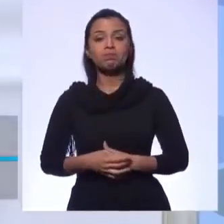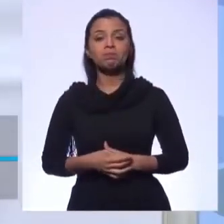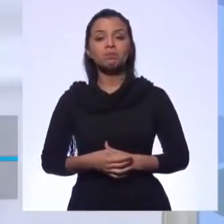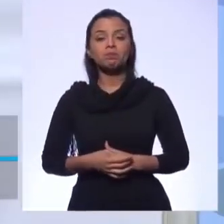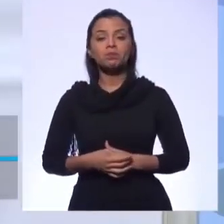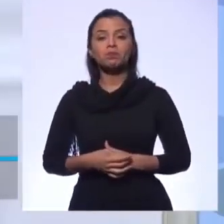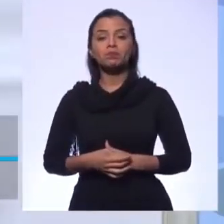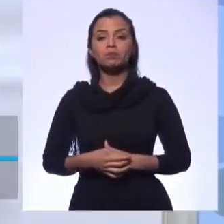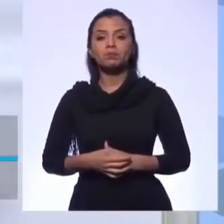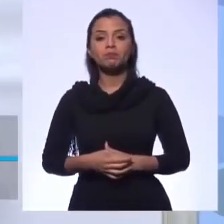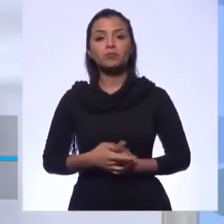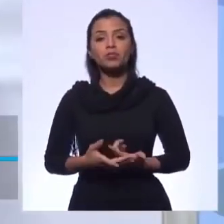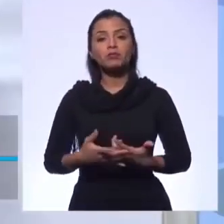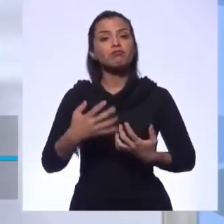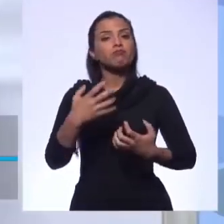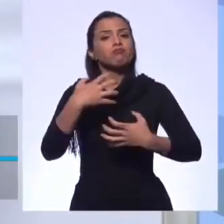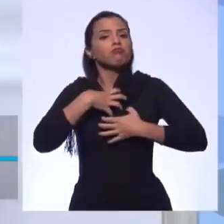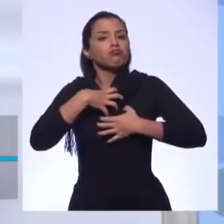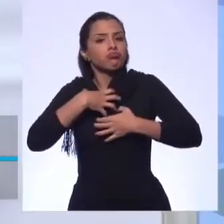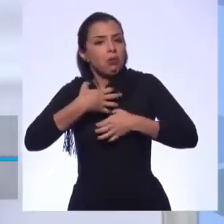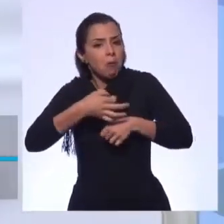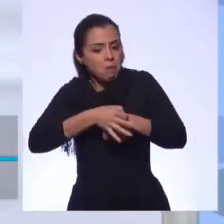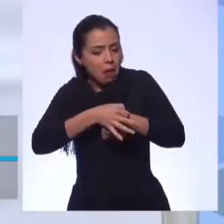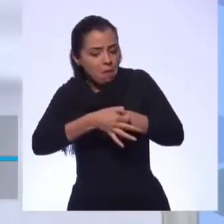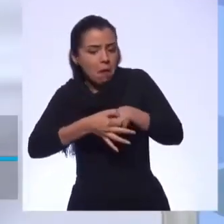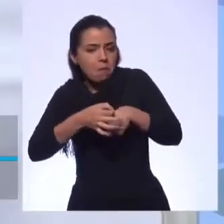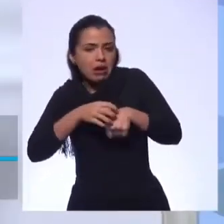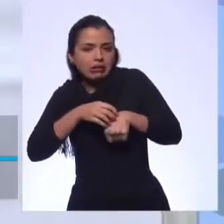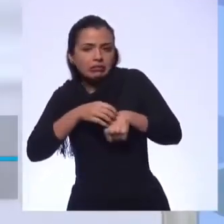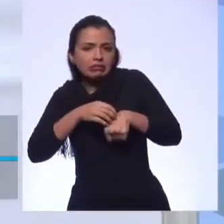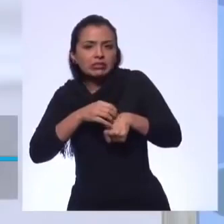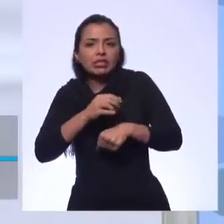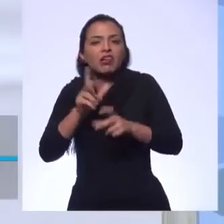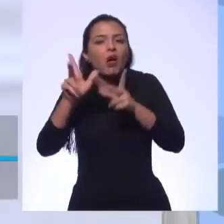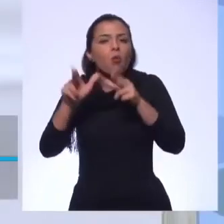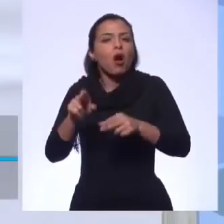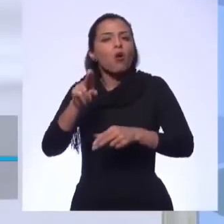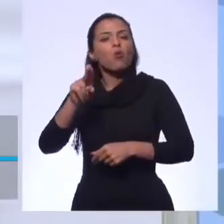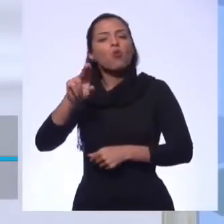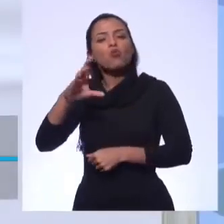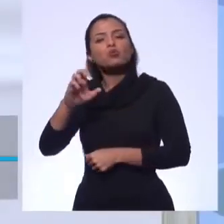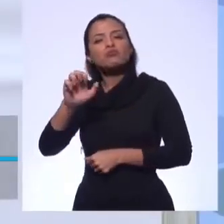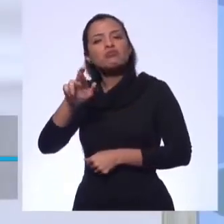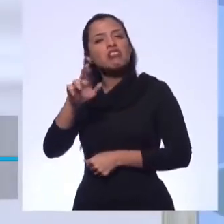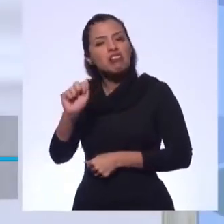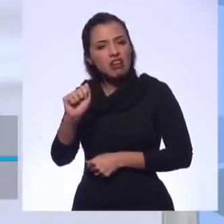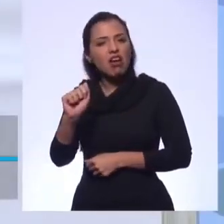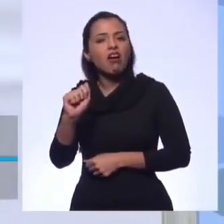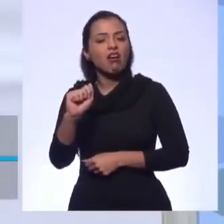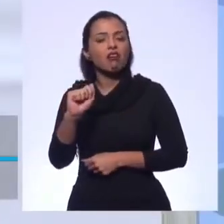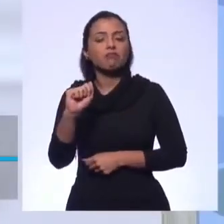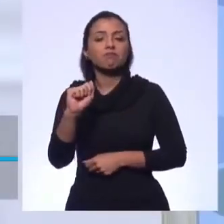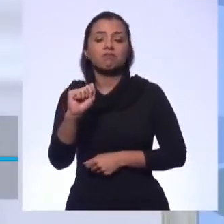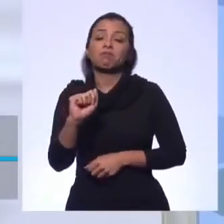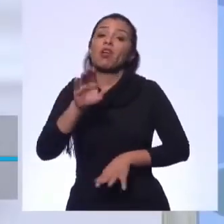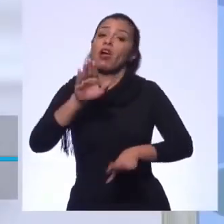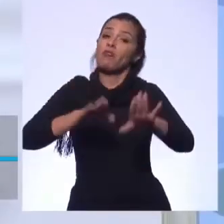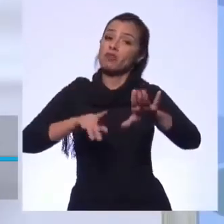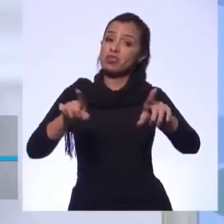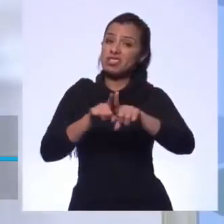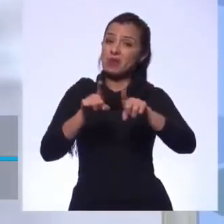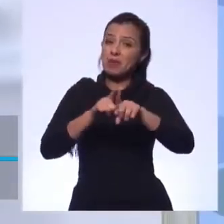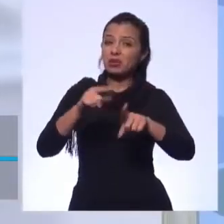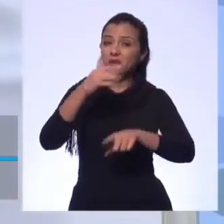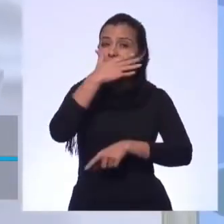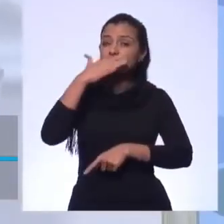acontecer? Feridinhas, tá bom? Tipo úlcera, né? Normalmente vai exalar um